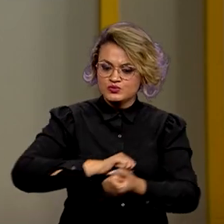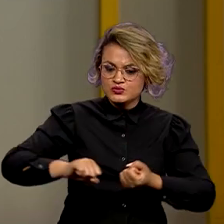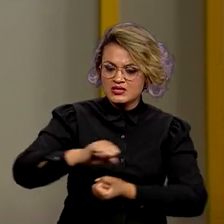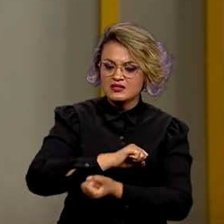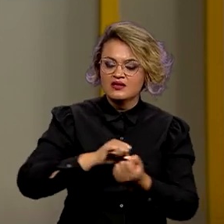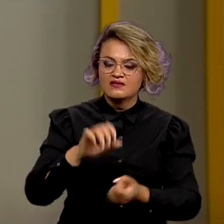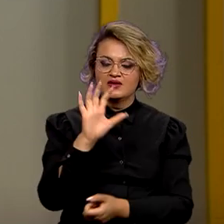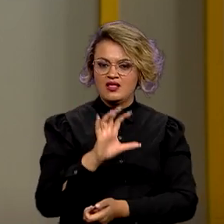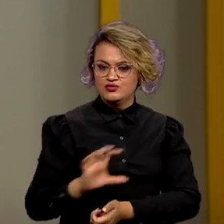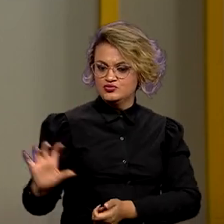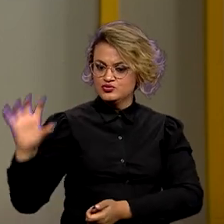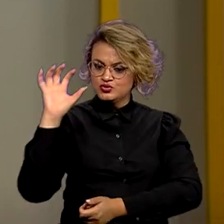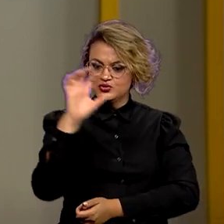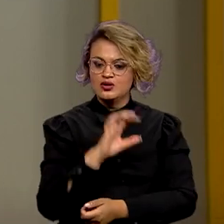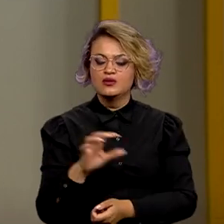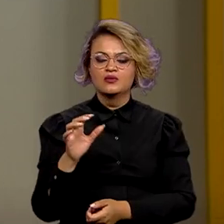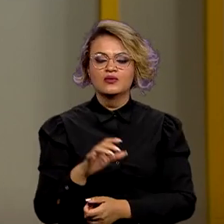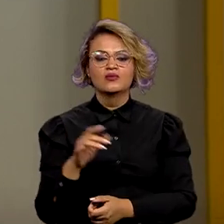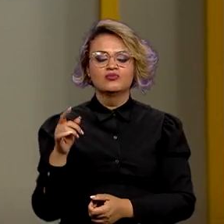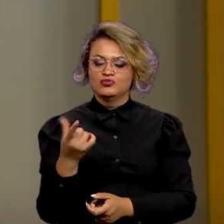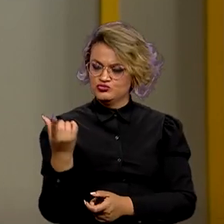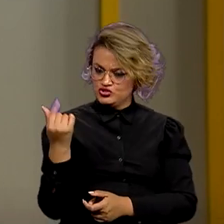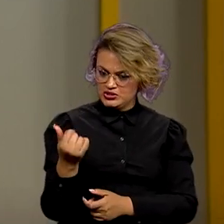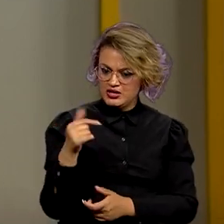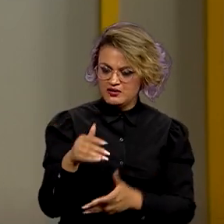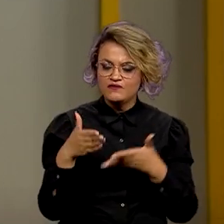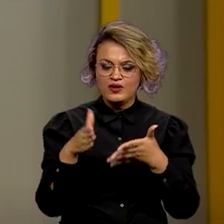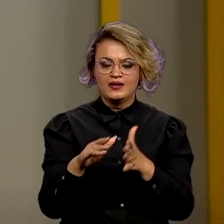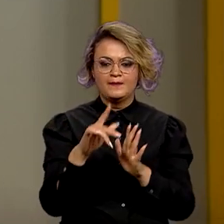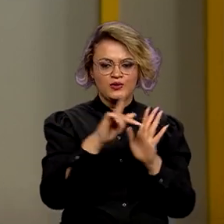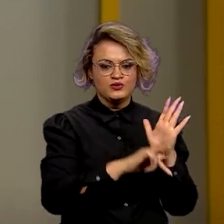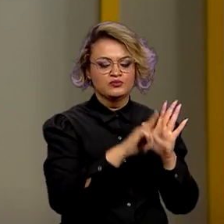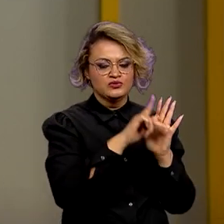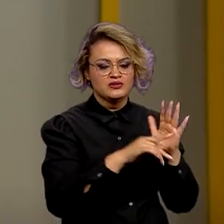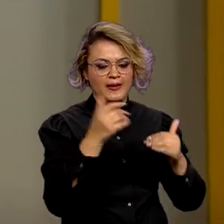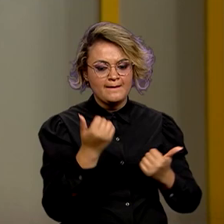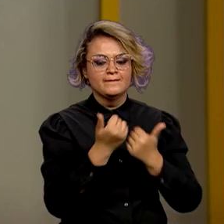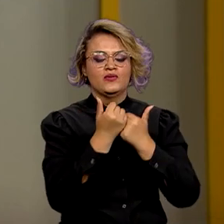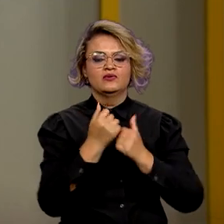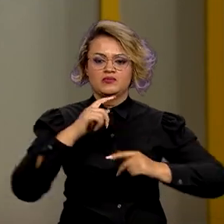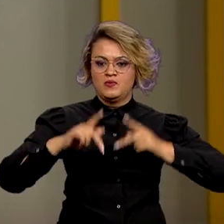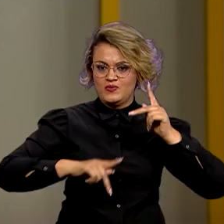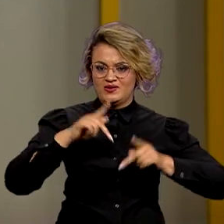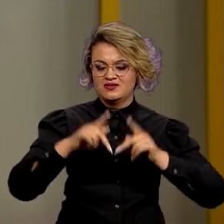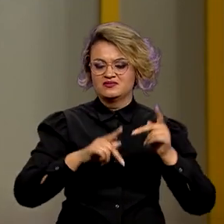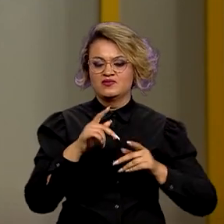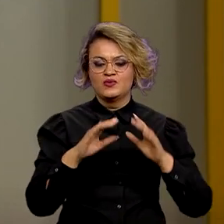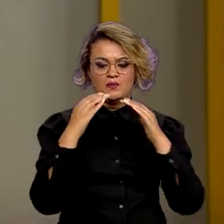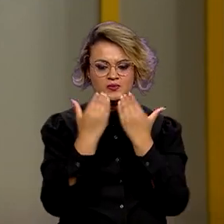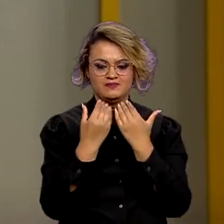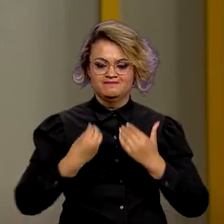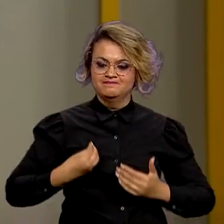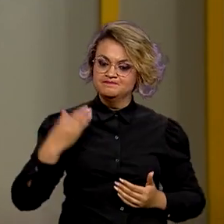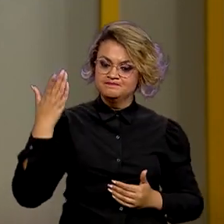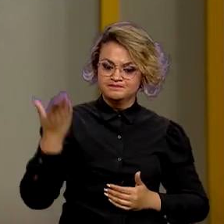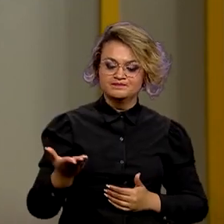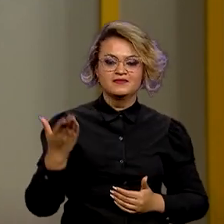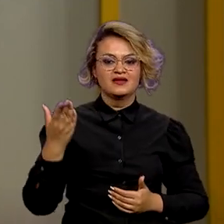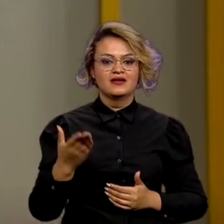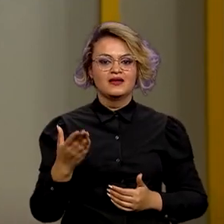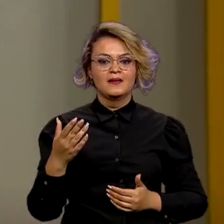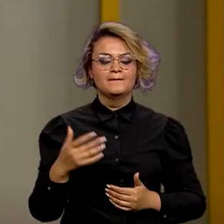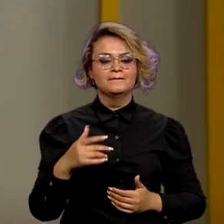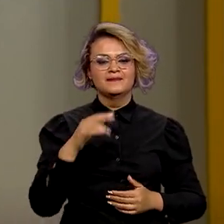para a região, com maior volume de recursos para projetos que apoiem os povos e comunidades que vivem nela. Para